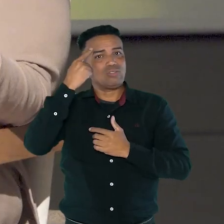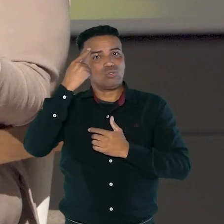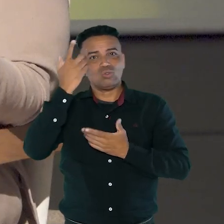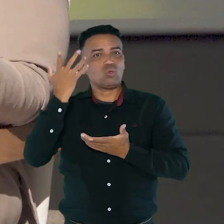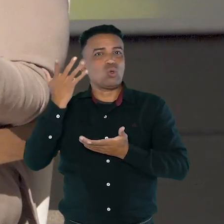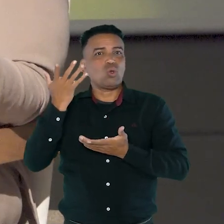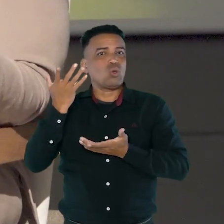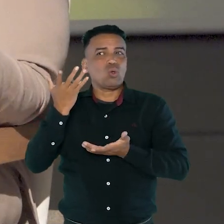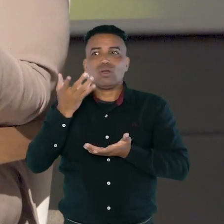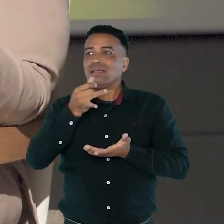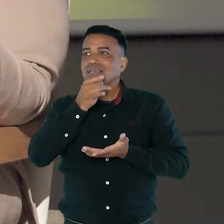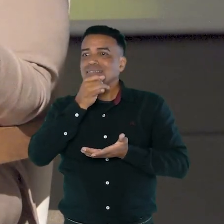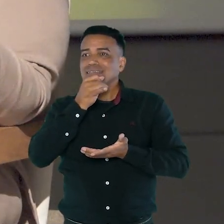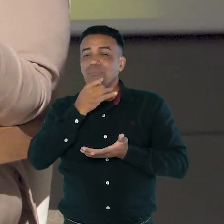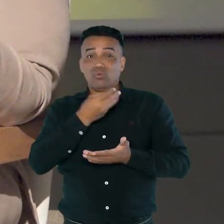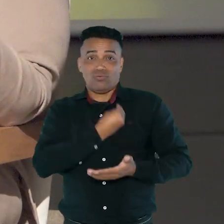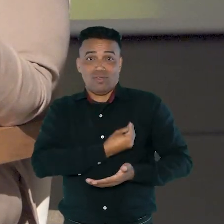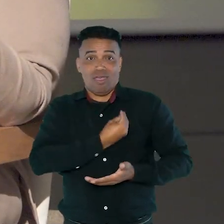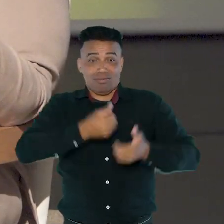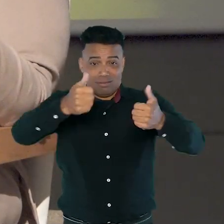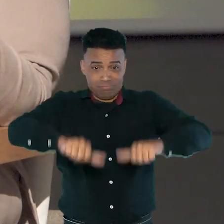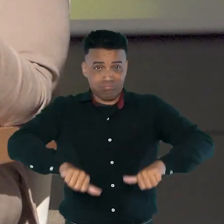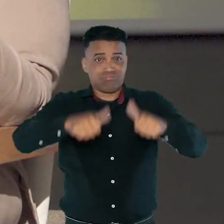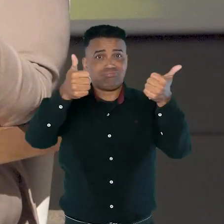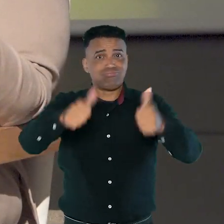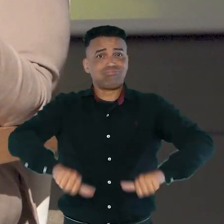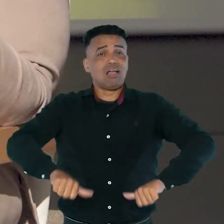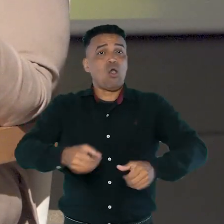de recursos. E